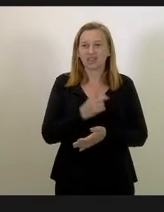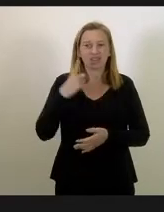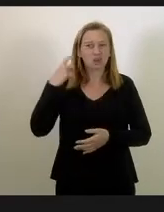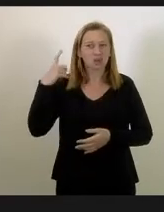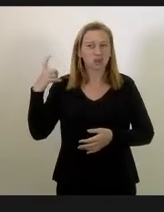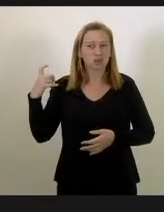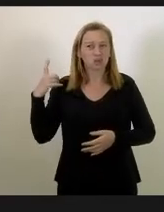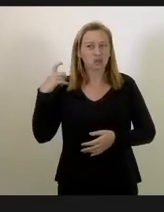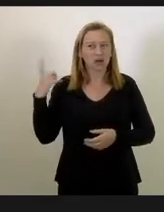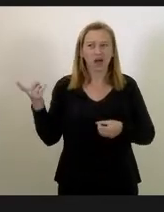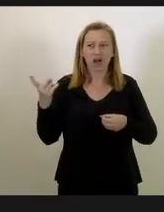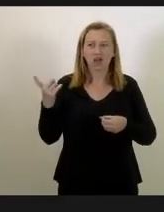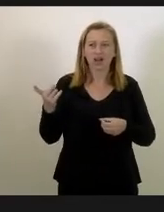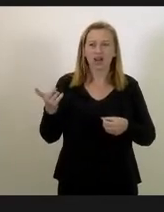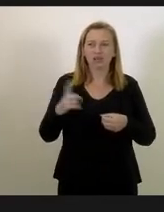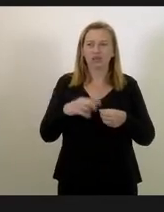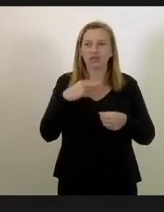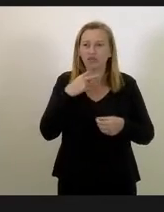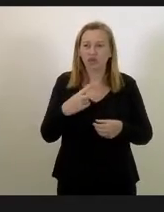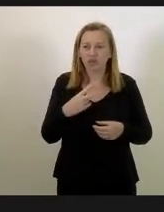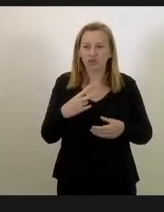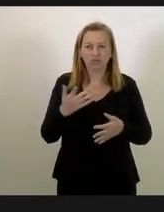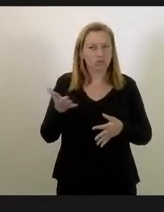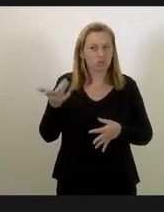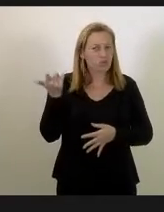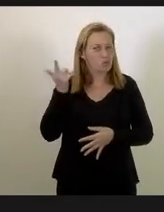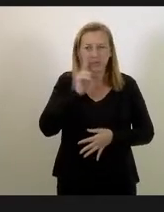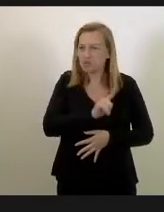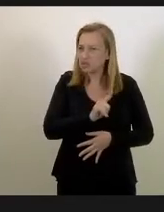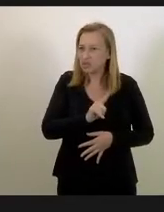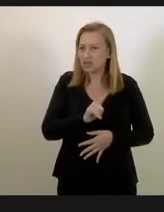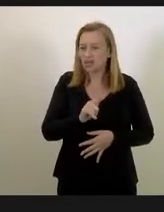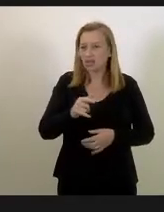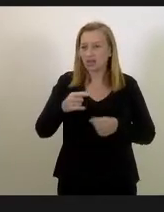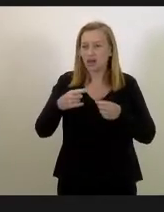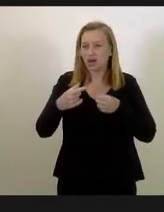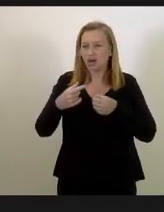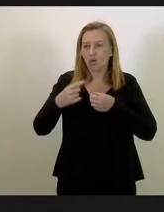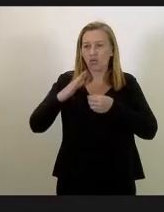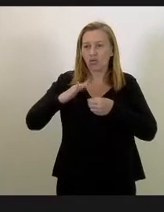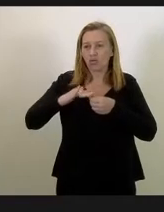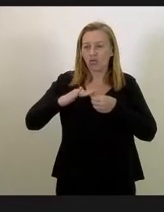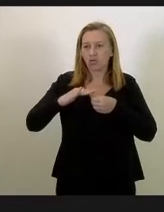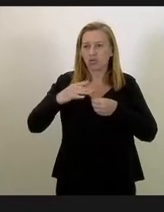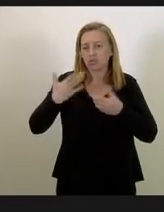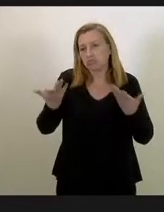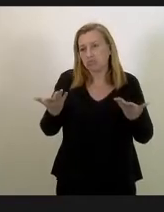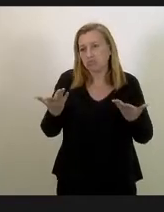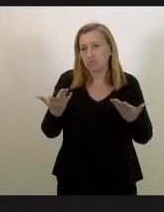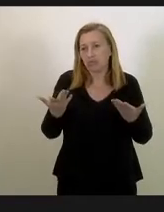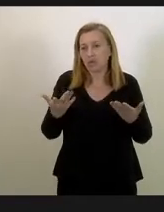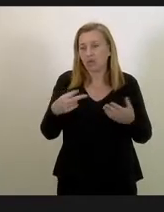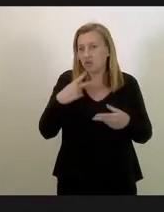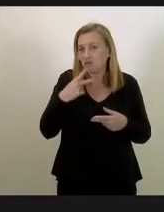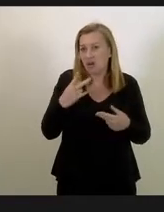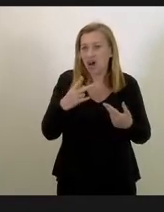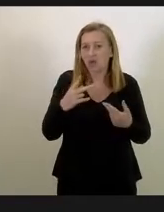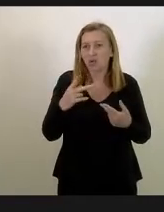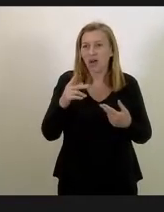foi sentido agora para o voto e a excelência meu microfone está aberto só que quando eu falo